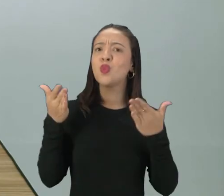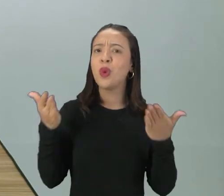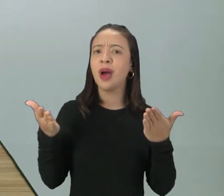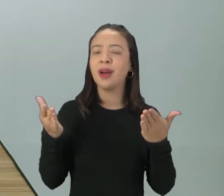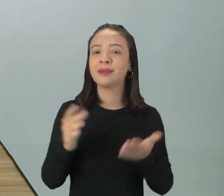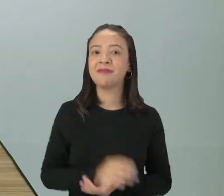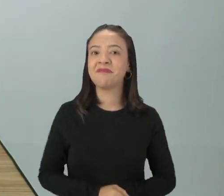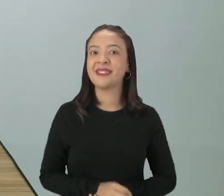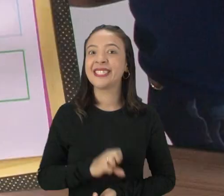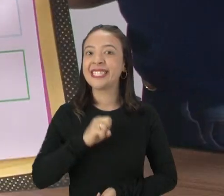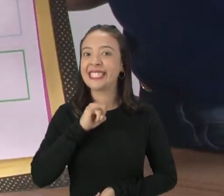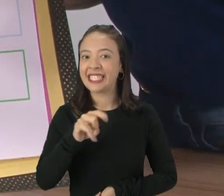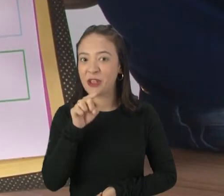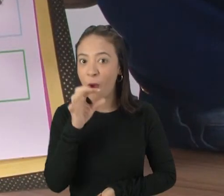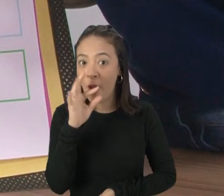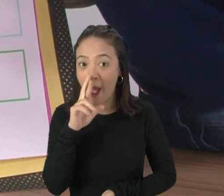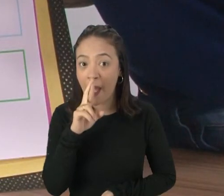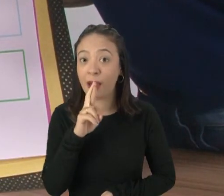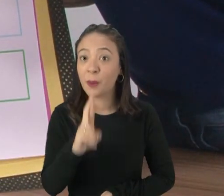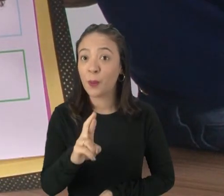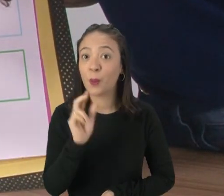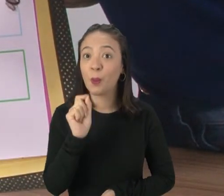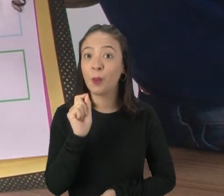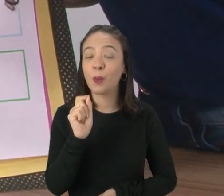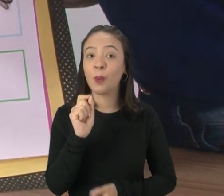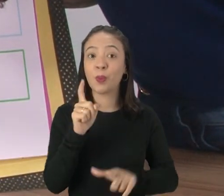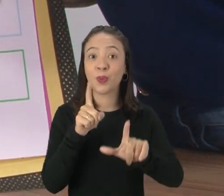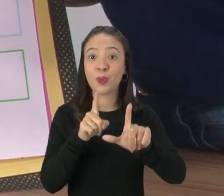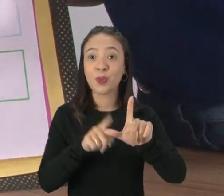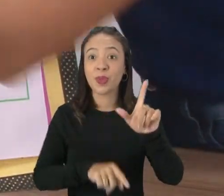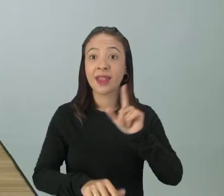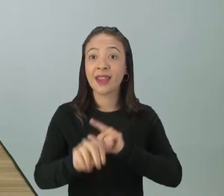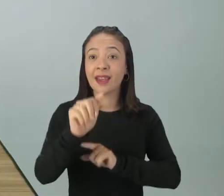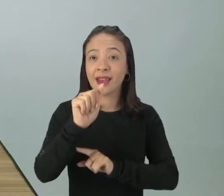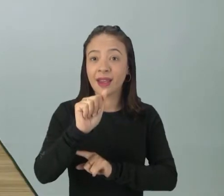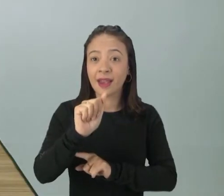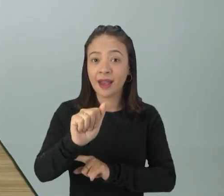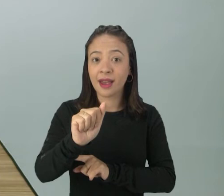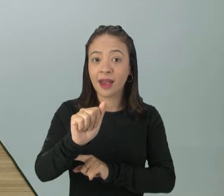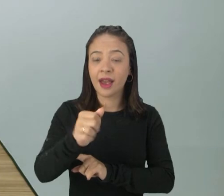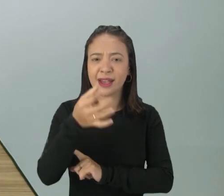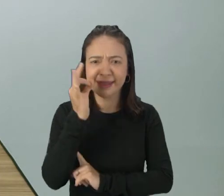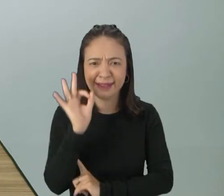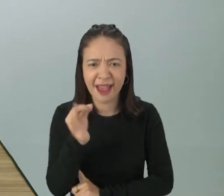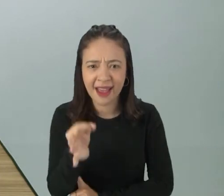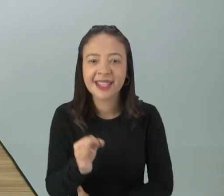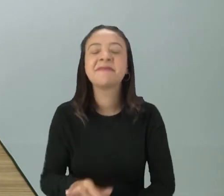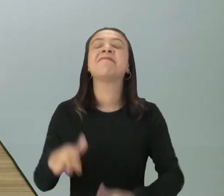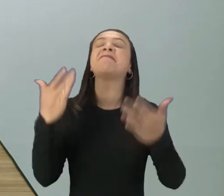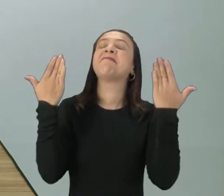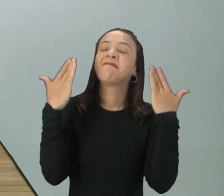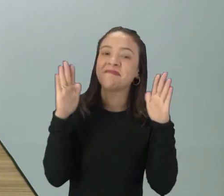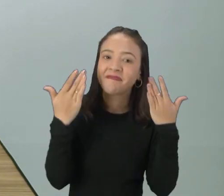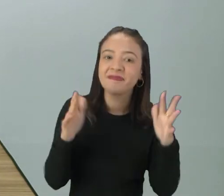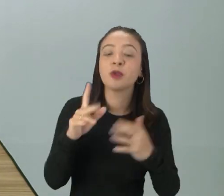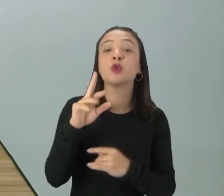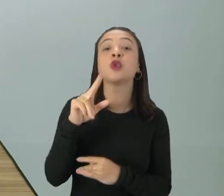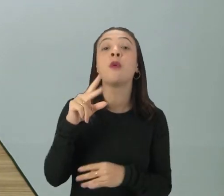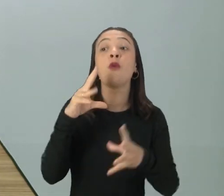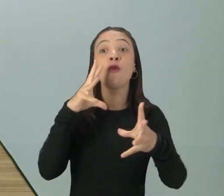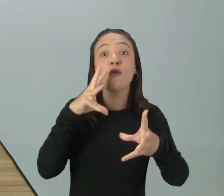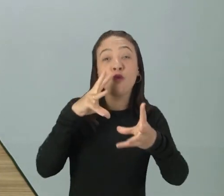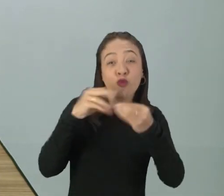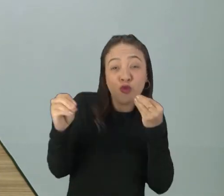você falou que a letra A acertou, os irmãos fugiram da casa